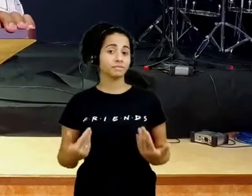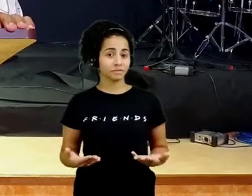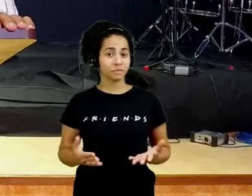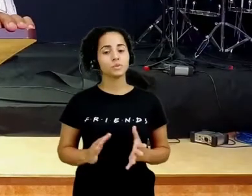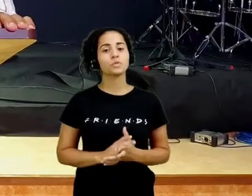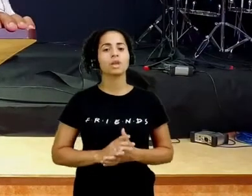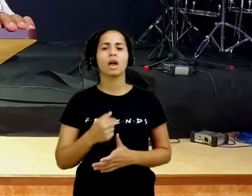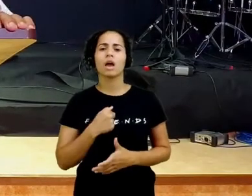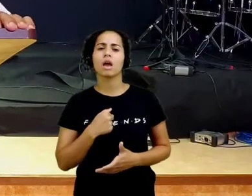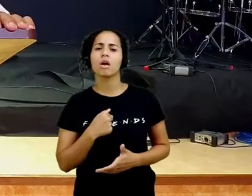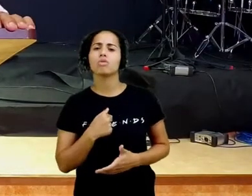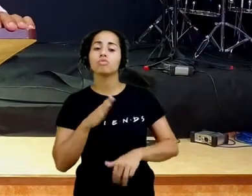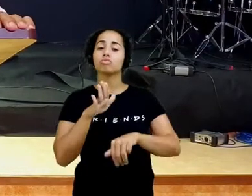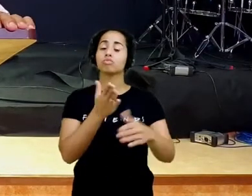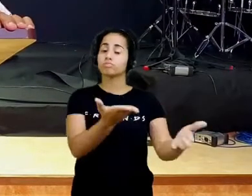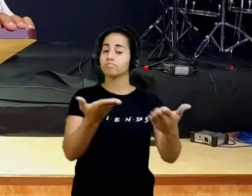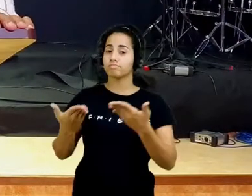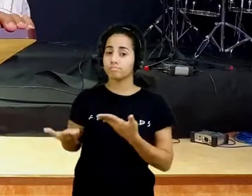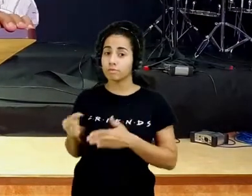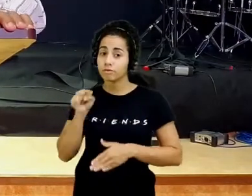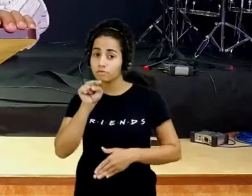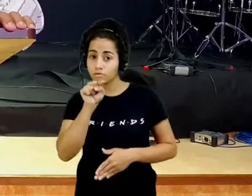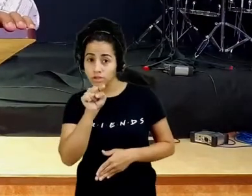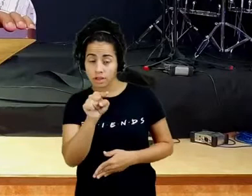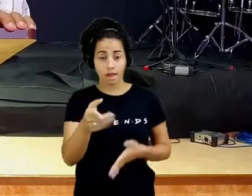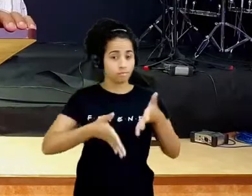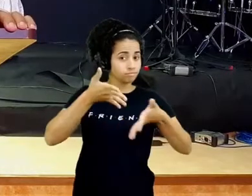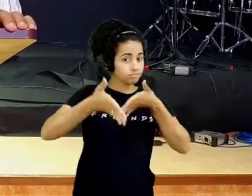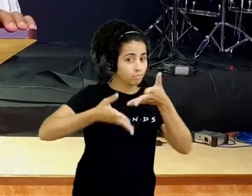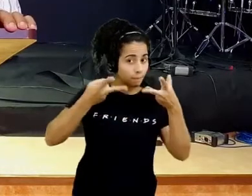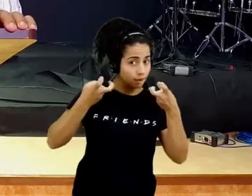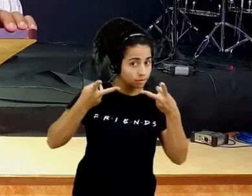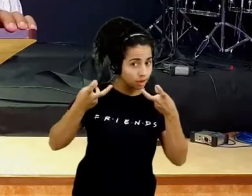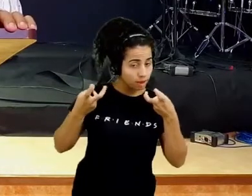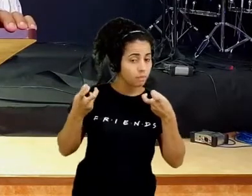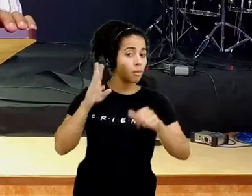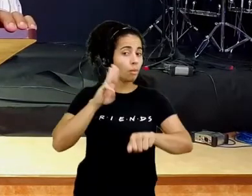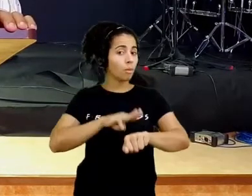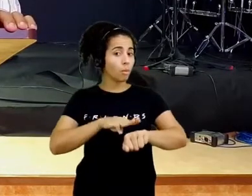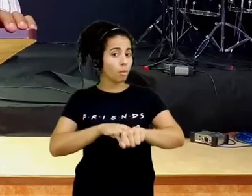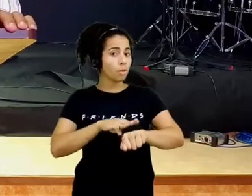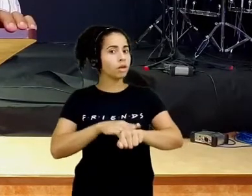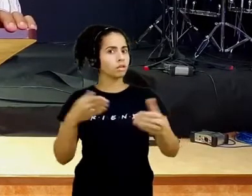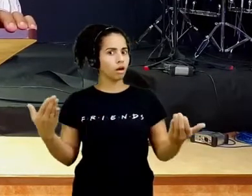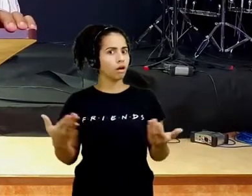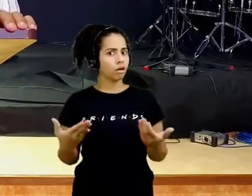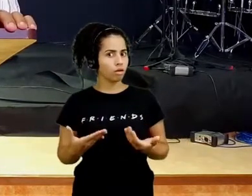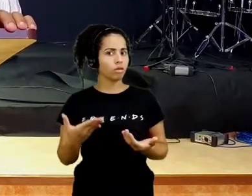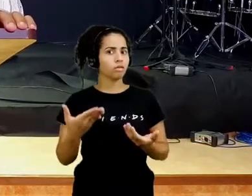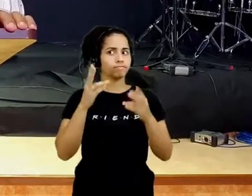Queridos, eu convido você ouvinte, que neste momento nos ouve,